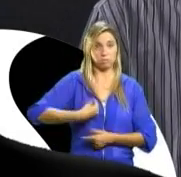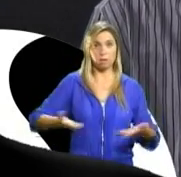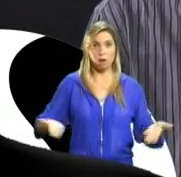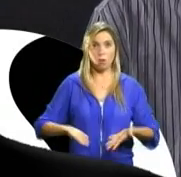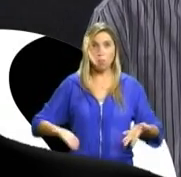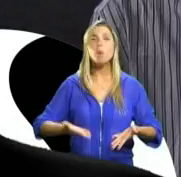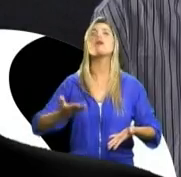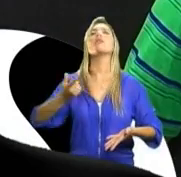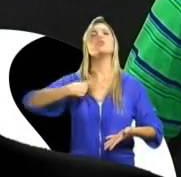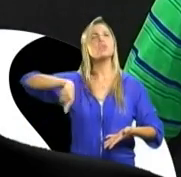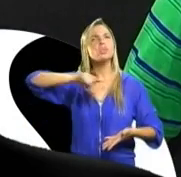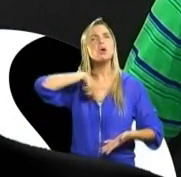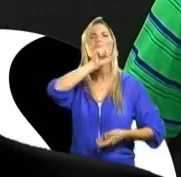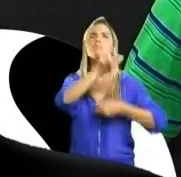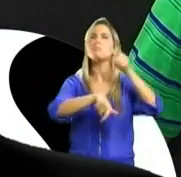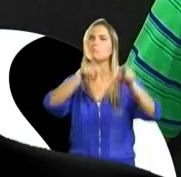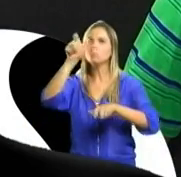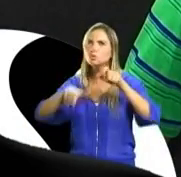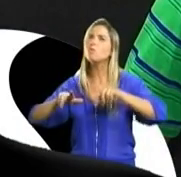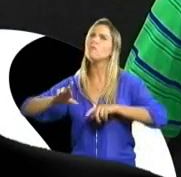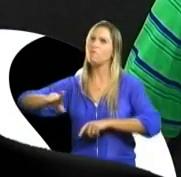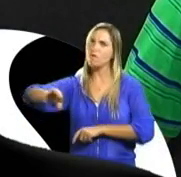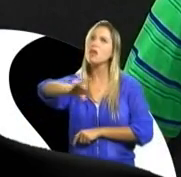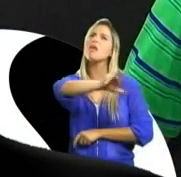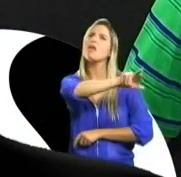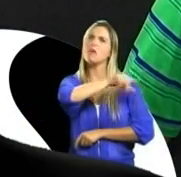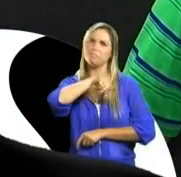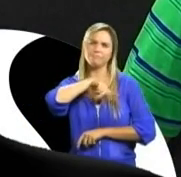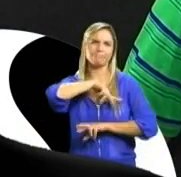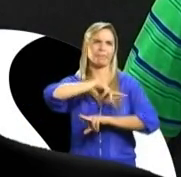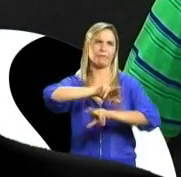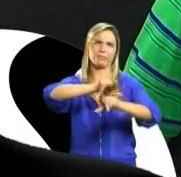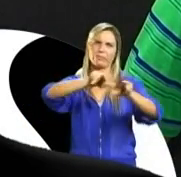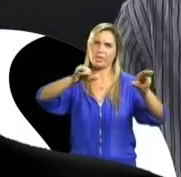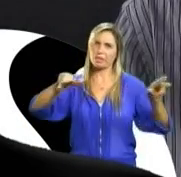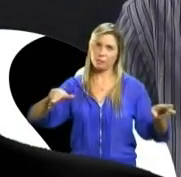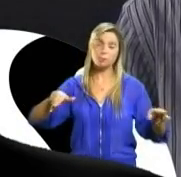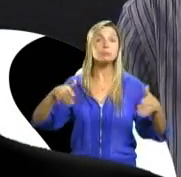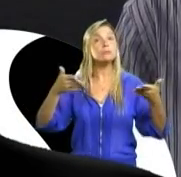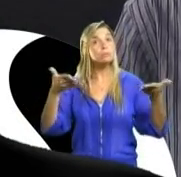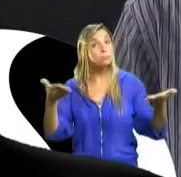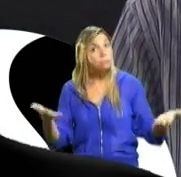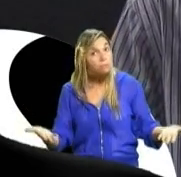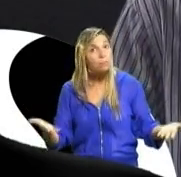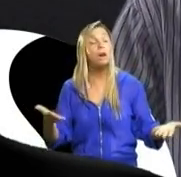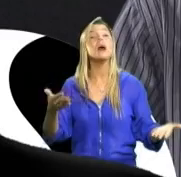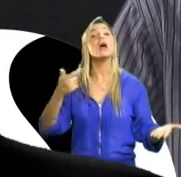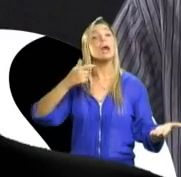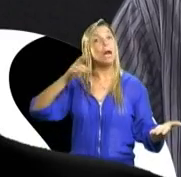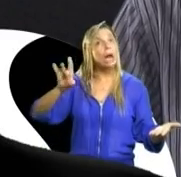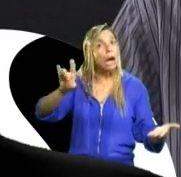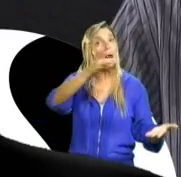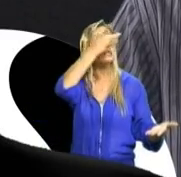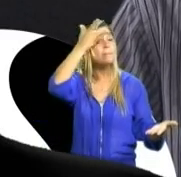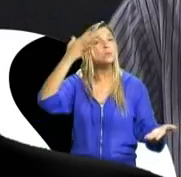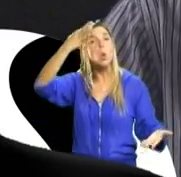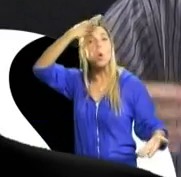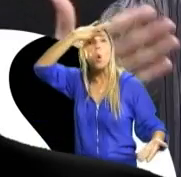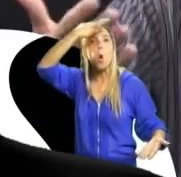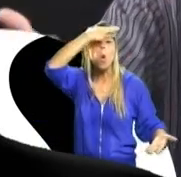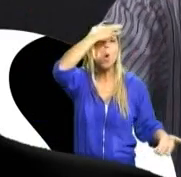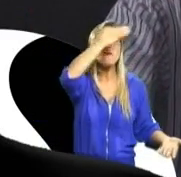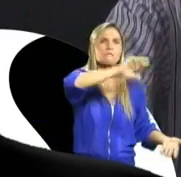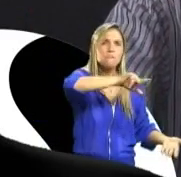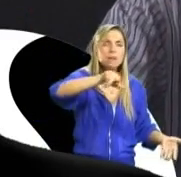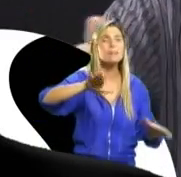com diferenças. E aí a gente tem que pontuar assim, que diferença é diferente de conflito. Conflito é a partir do momento que eu